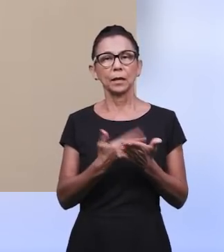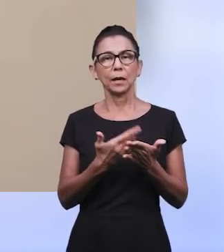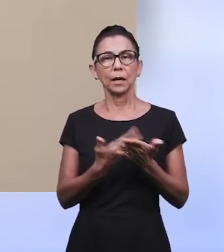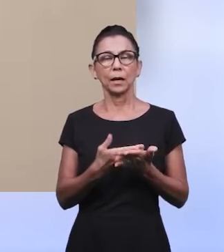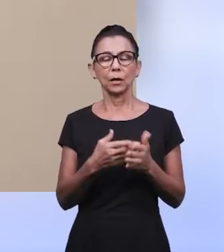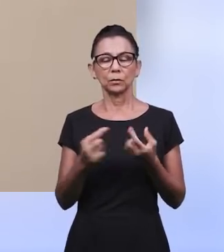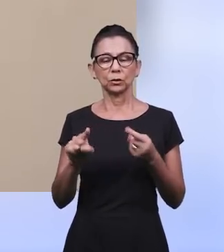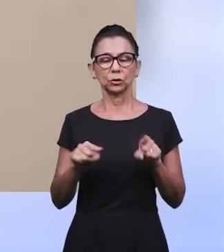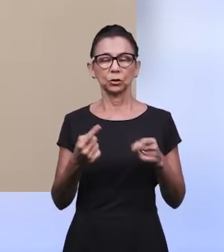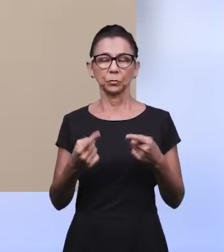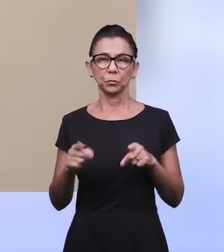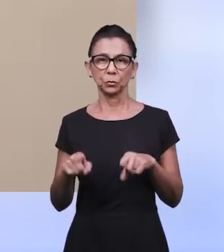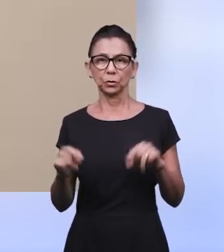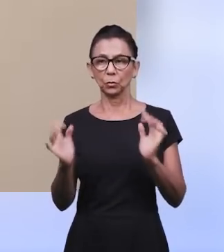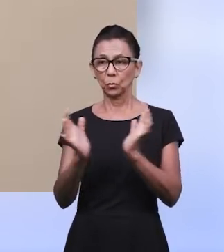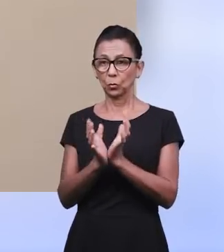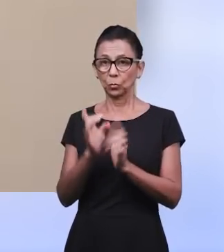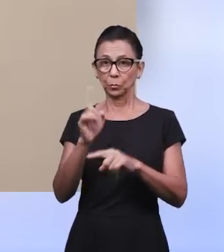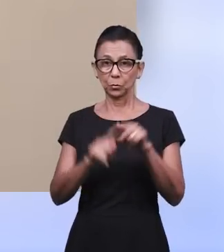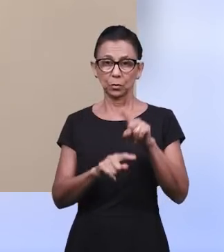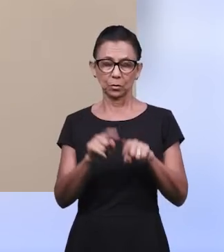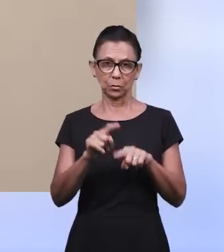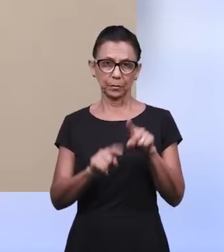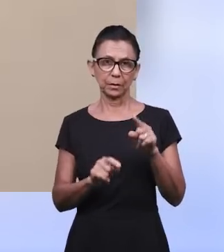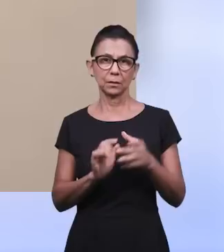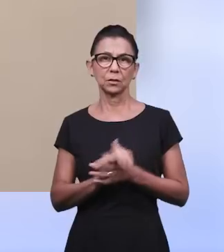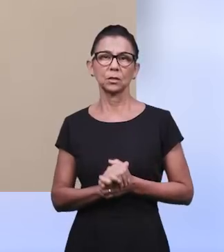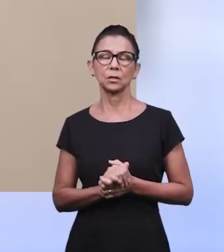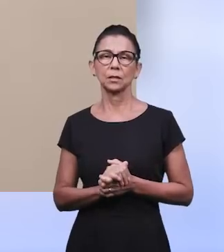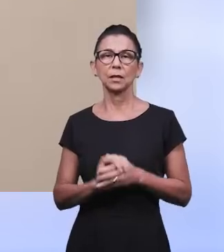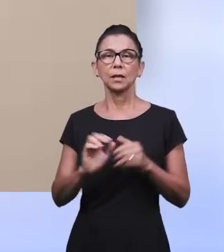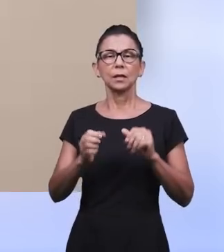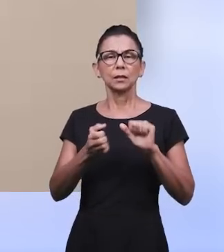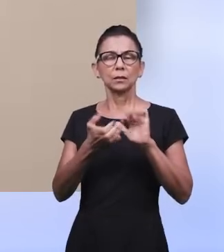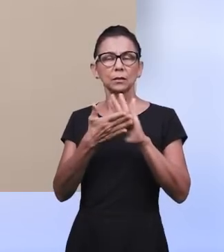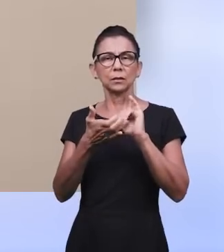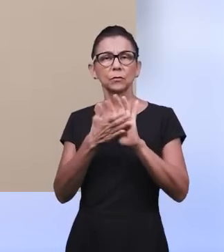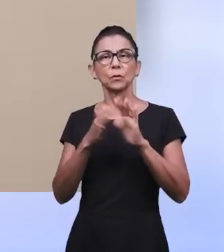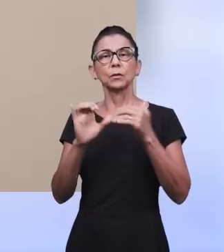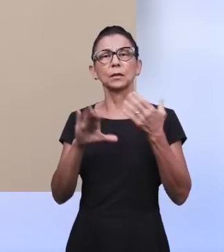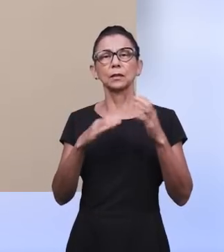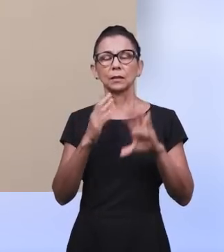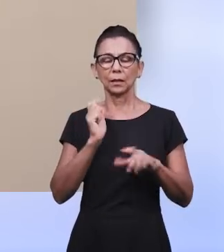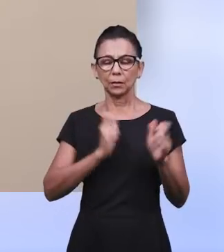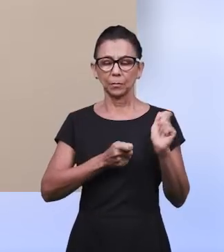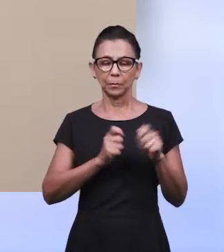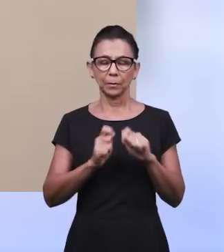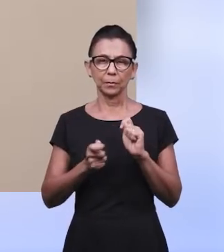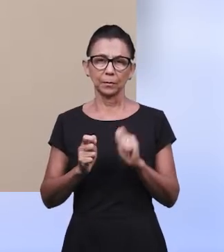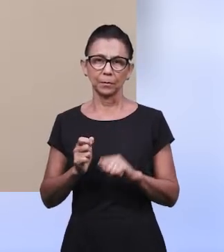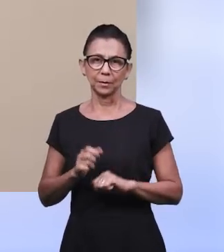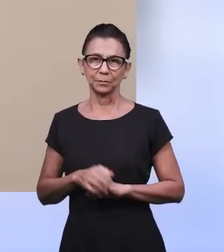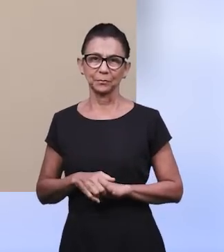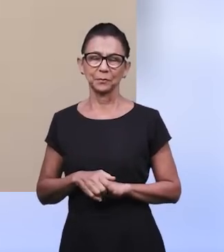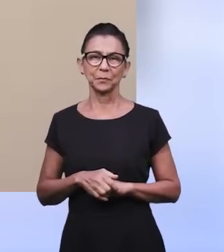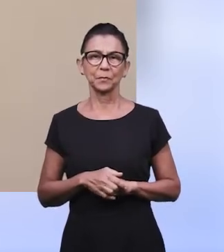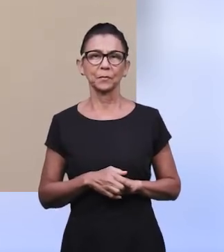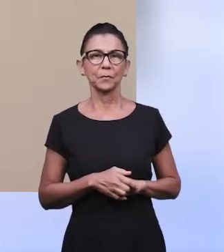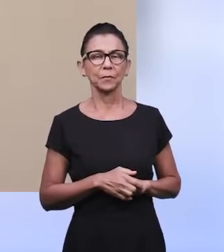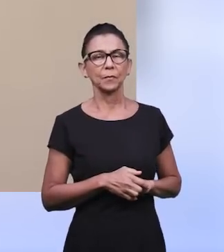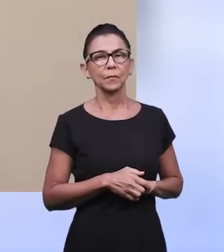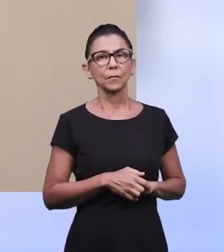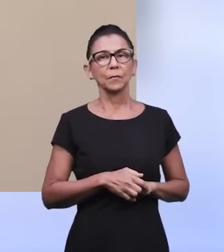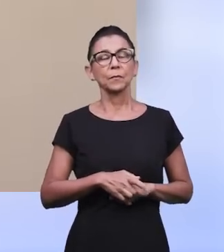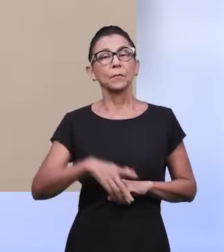nossa bandinha, a nossa orquestra júnior, aprenderam um louvor e entoaram este louvor no encerramento. Durante o encerramento, o Senhor falou em